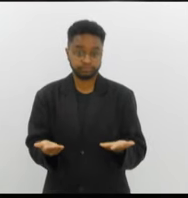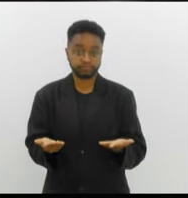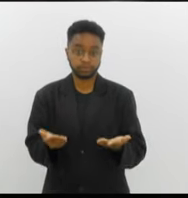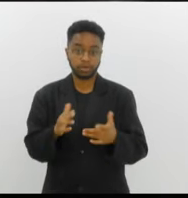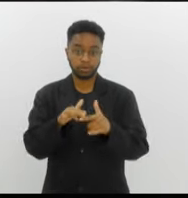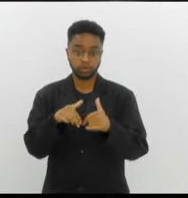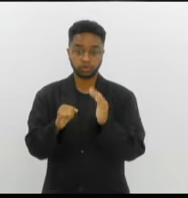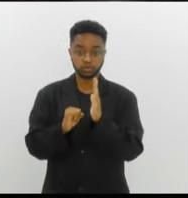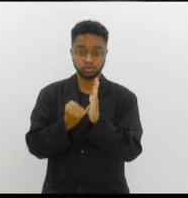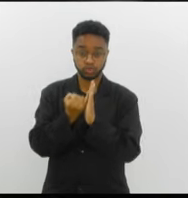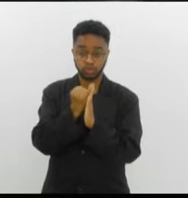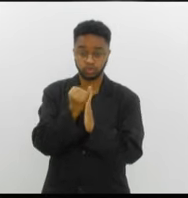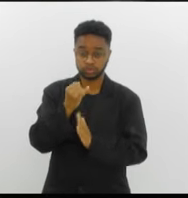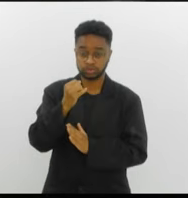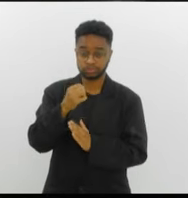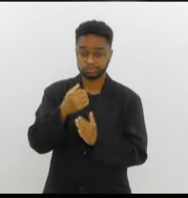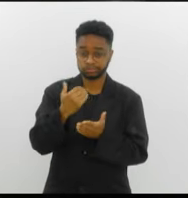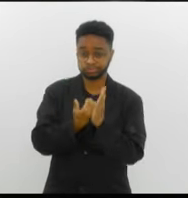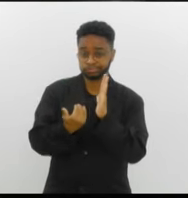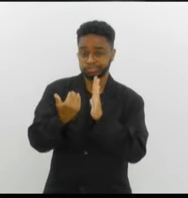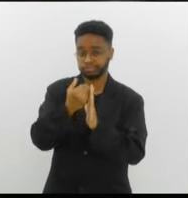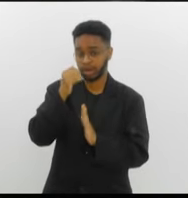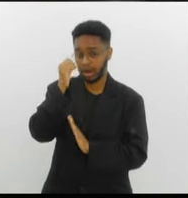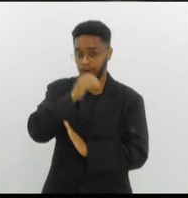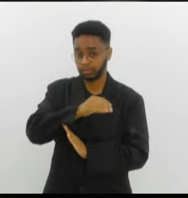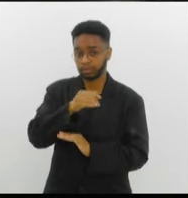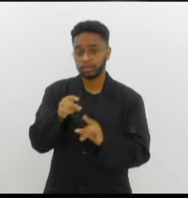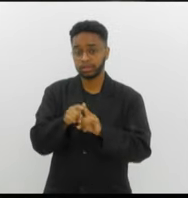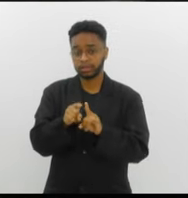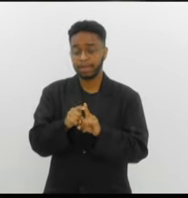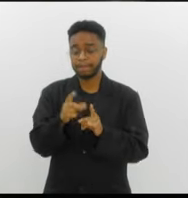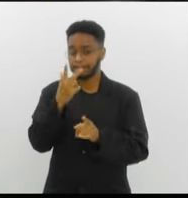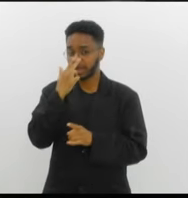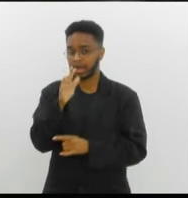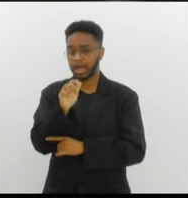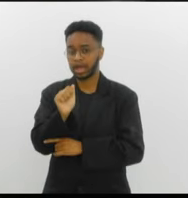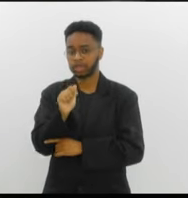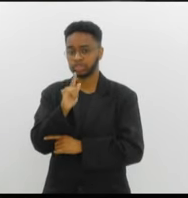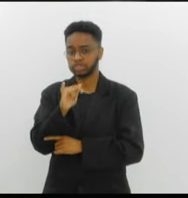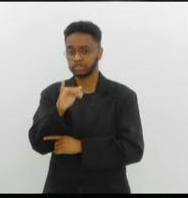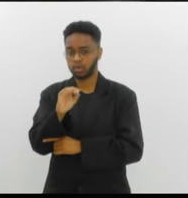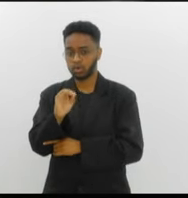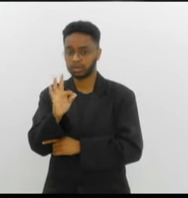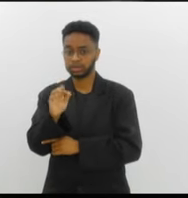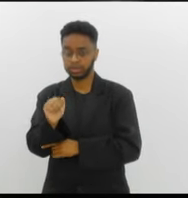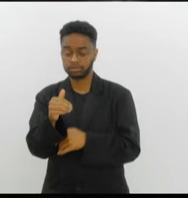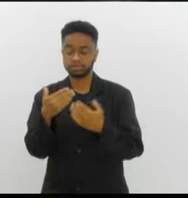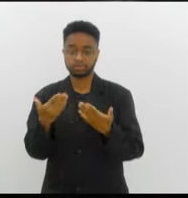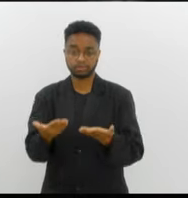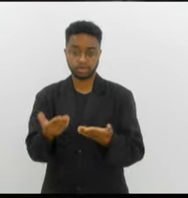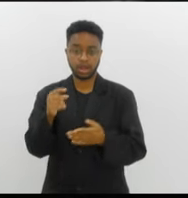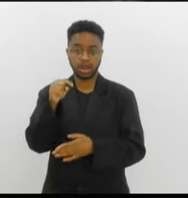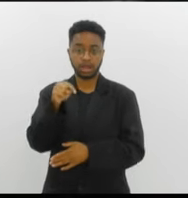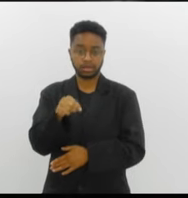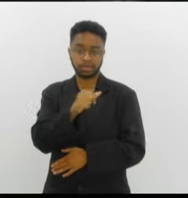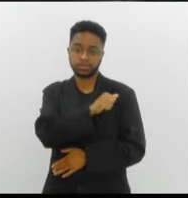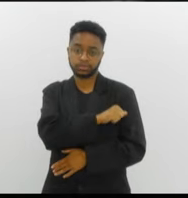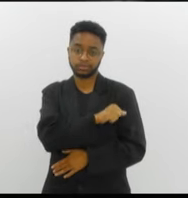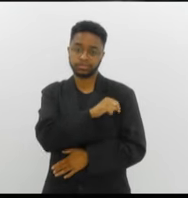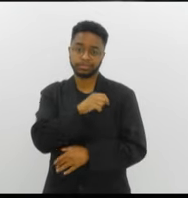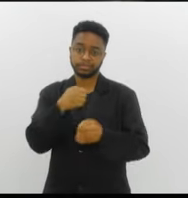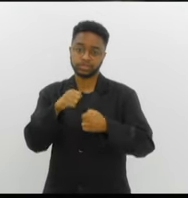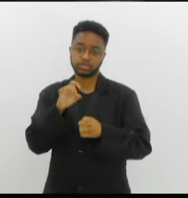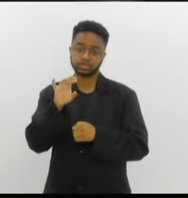juros extorsivos, com esse juro de agiotagem, O Estado é questão de marcar